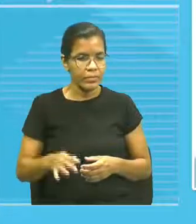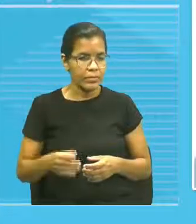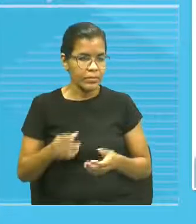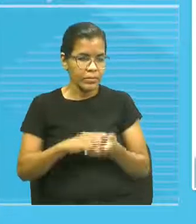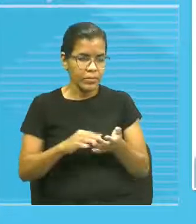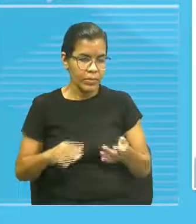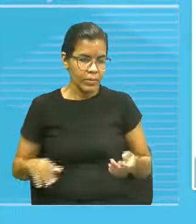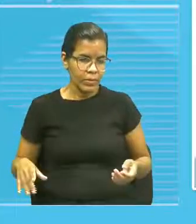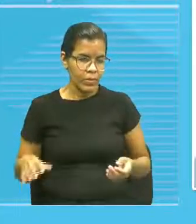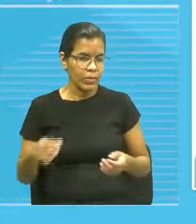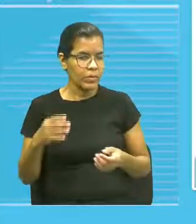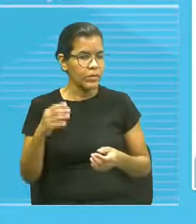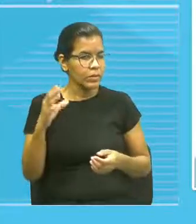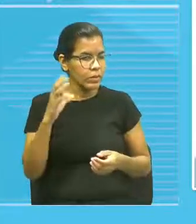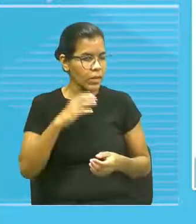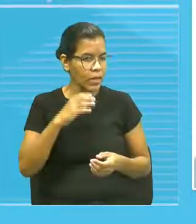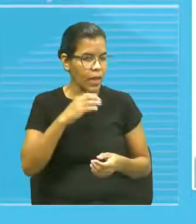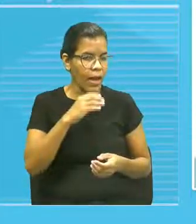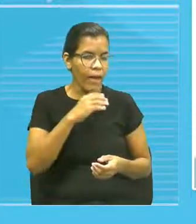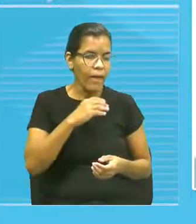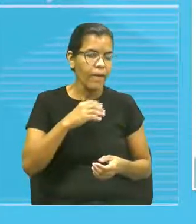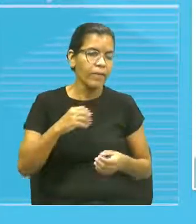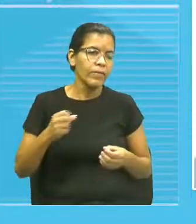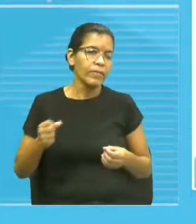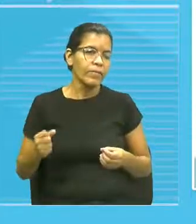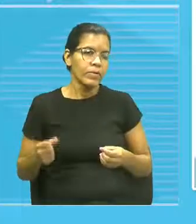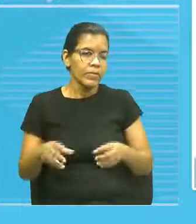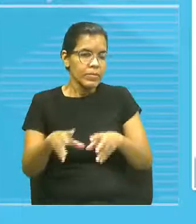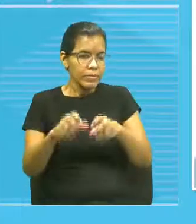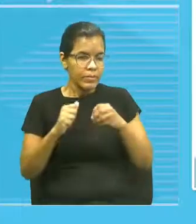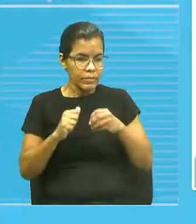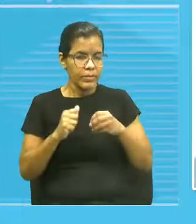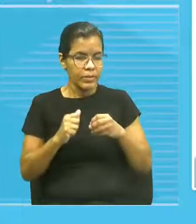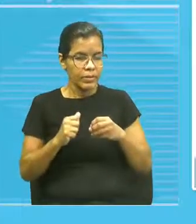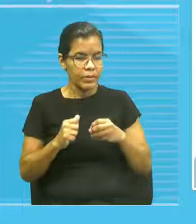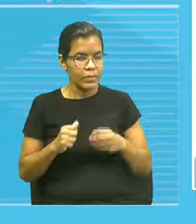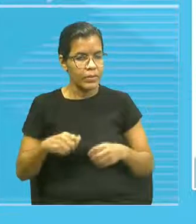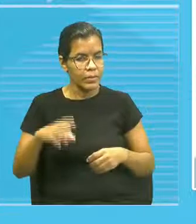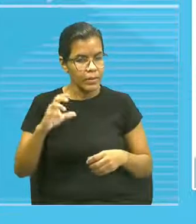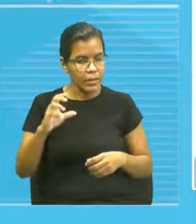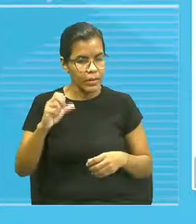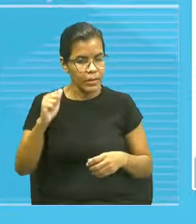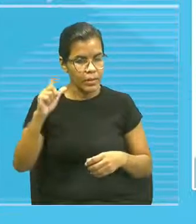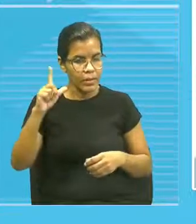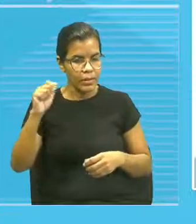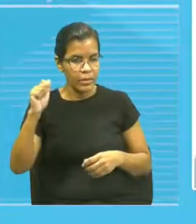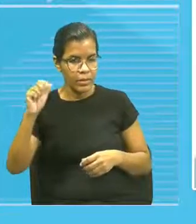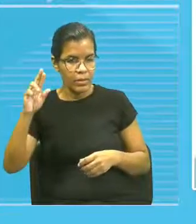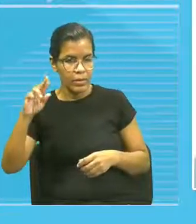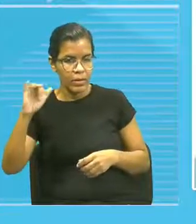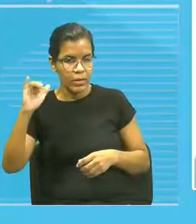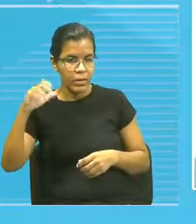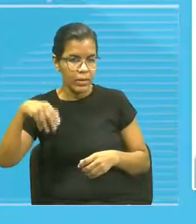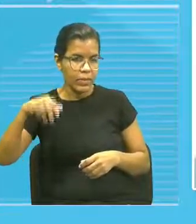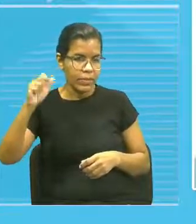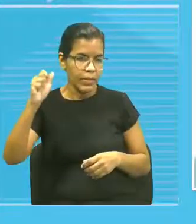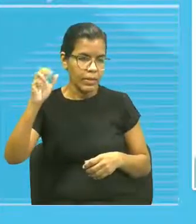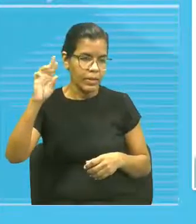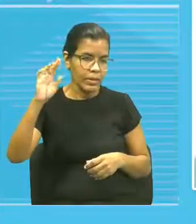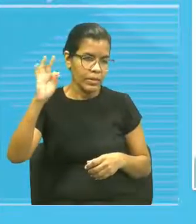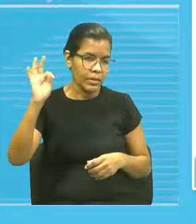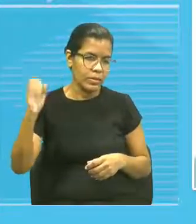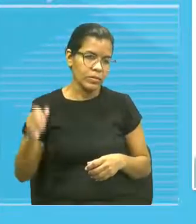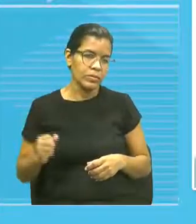quanto de calor foi absorvido pelo calorímetro e quanto de calor foi absorvido pela solução. Aí você vai saber quem é quem